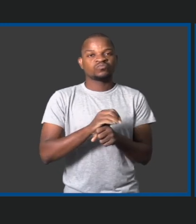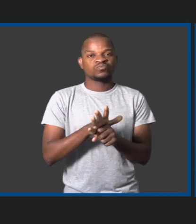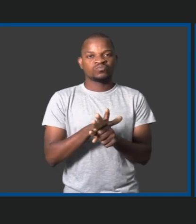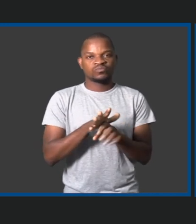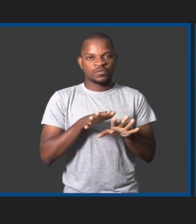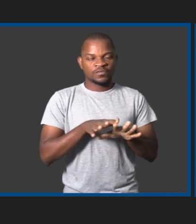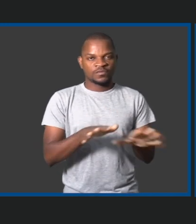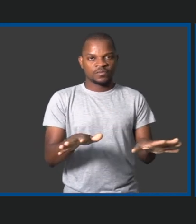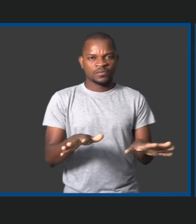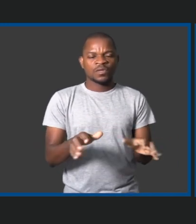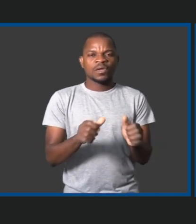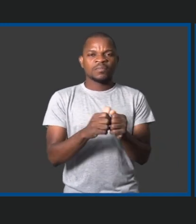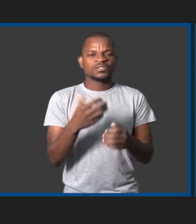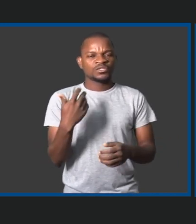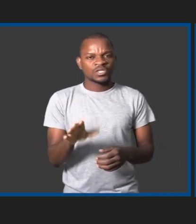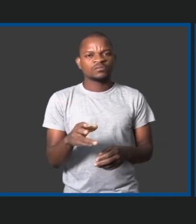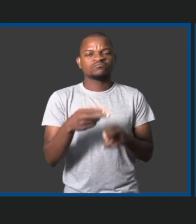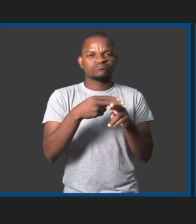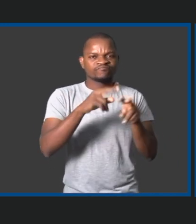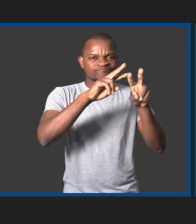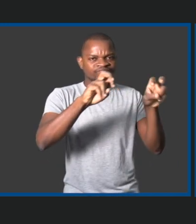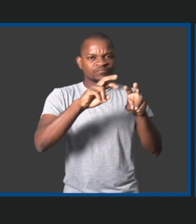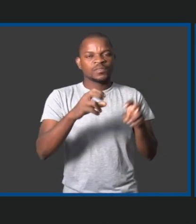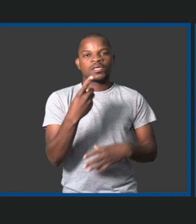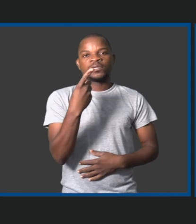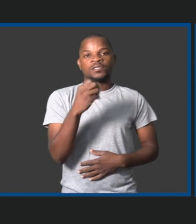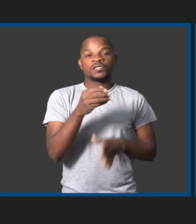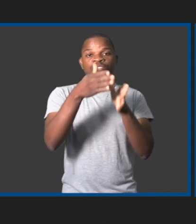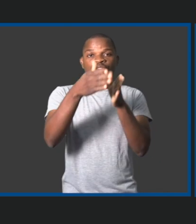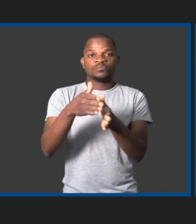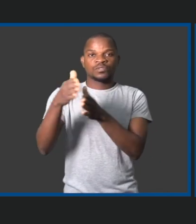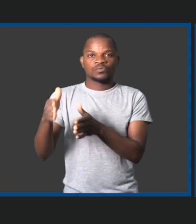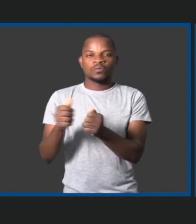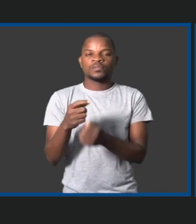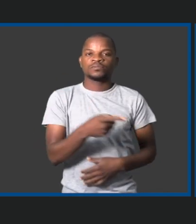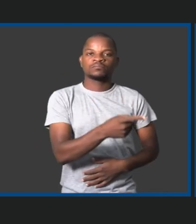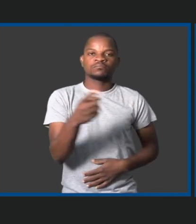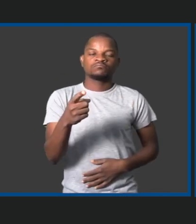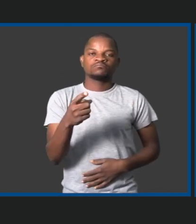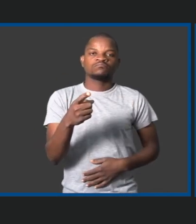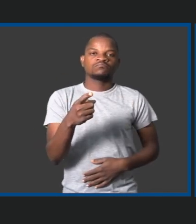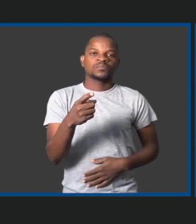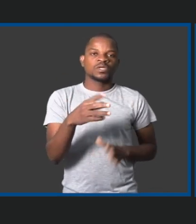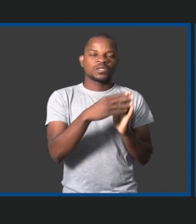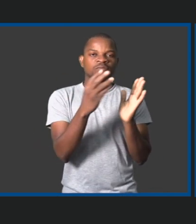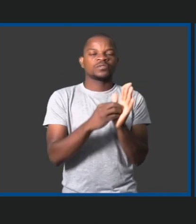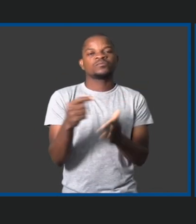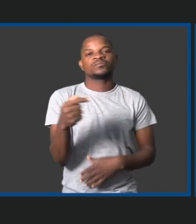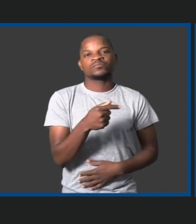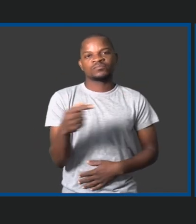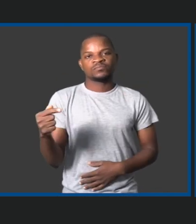-19, mas já testamos 10 pessoas, todas deram negativas.